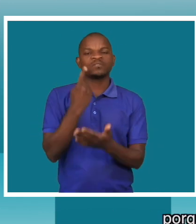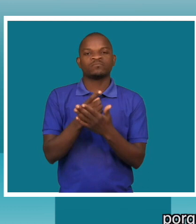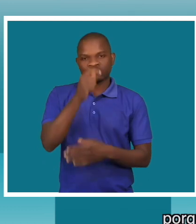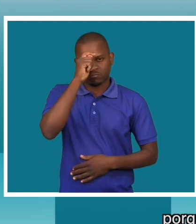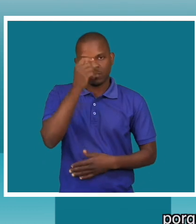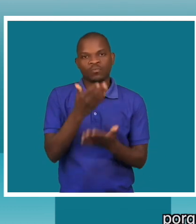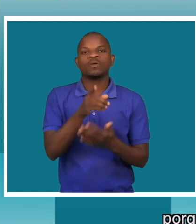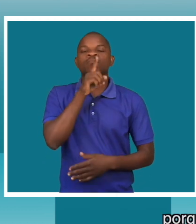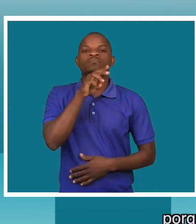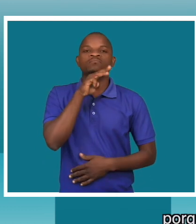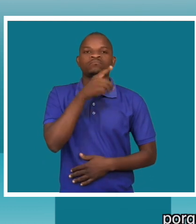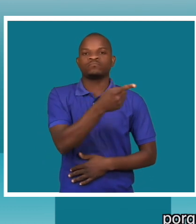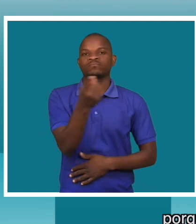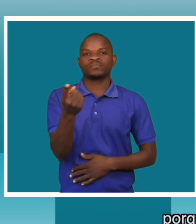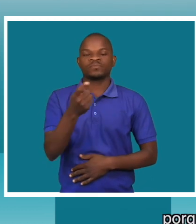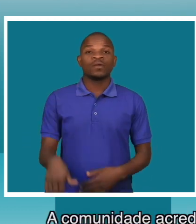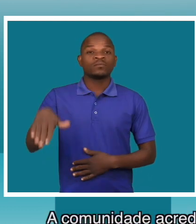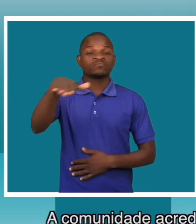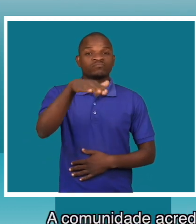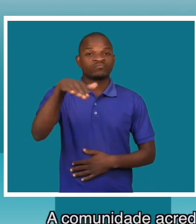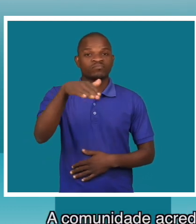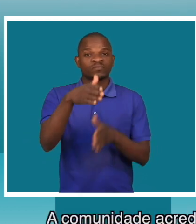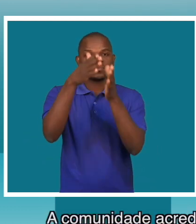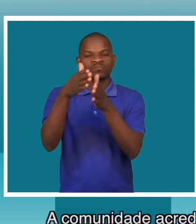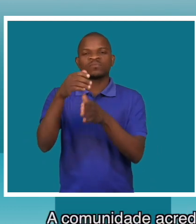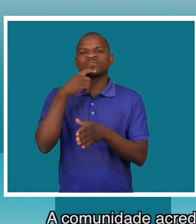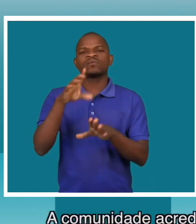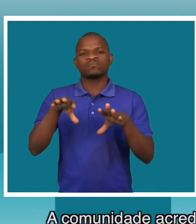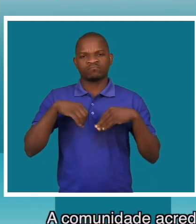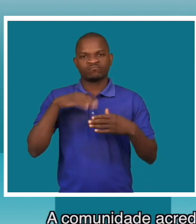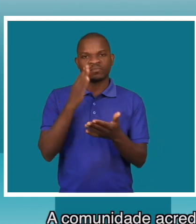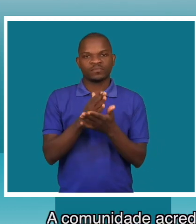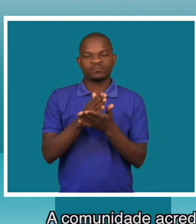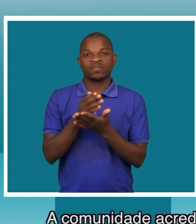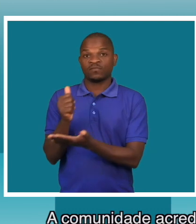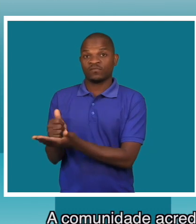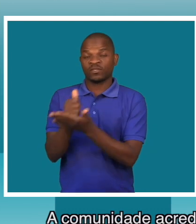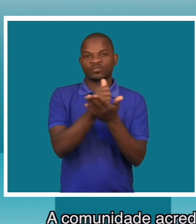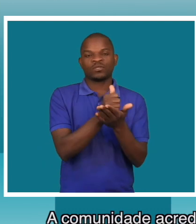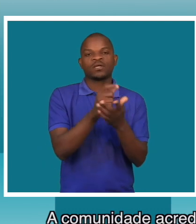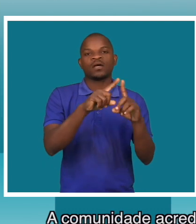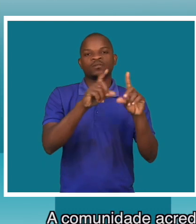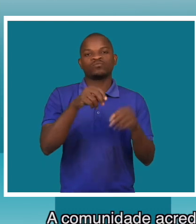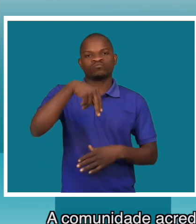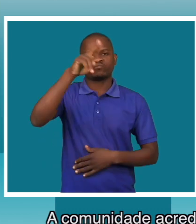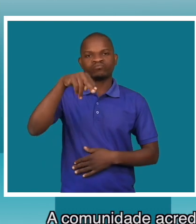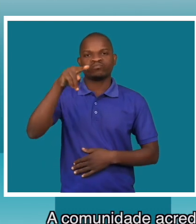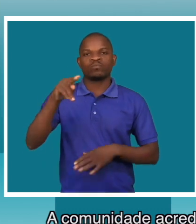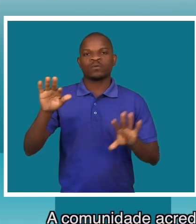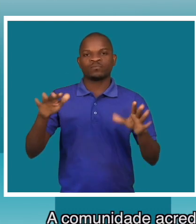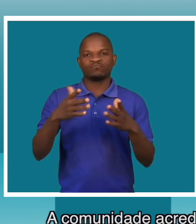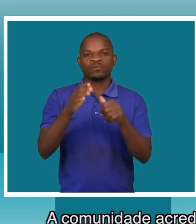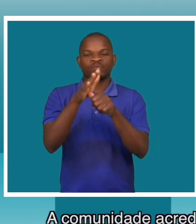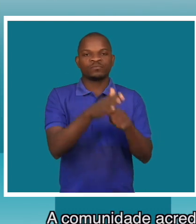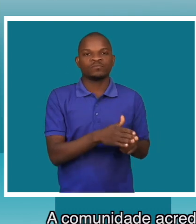respeitar porque são pais, são mais deficientes. A comunidade acredita que a pintura vai ajudar a sensibilizar no combate à